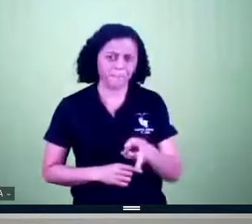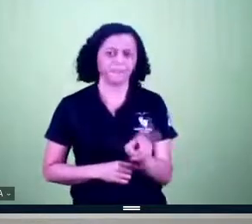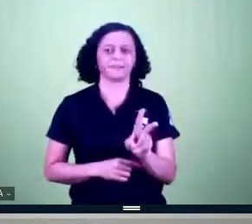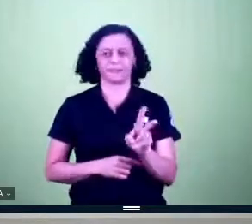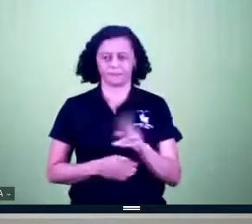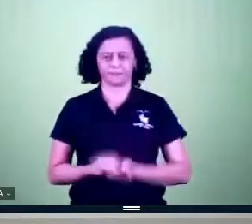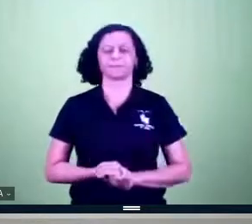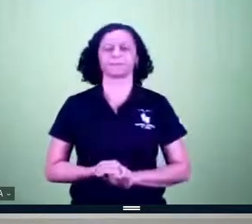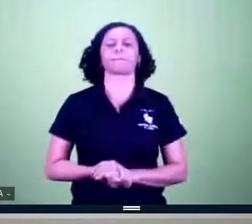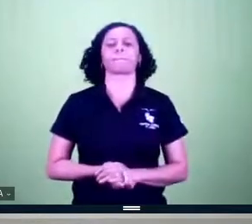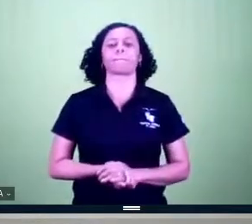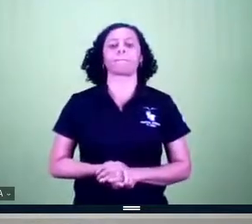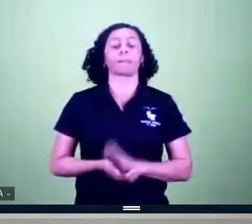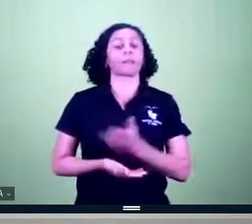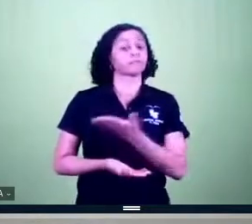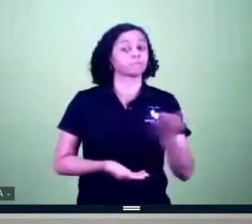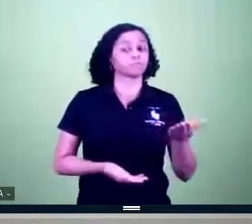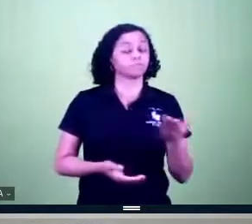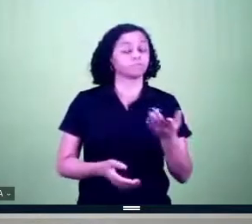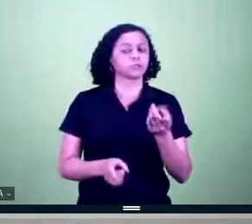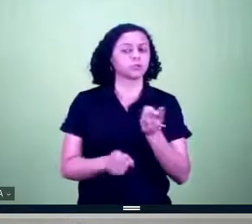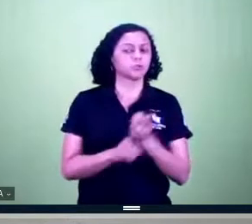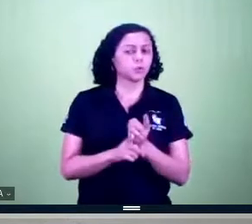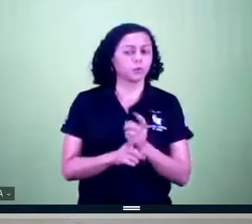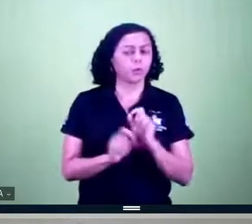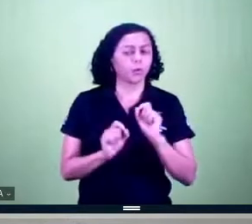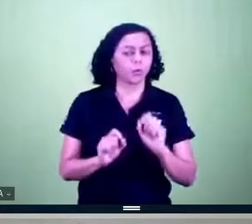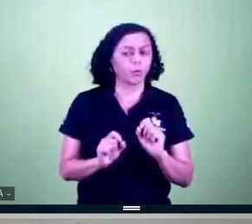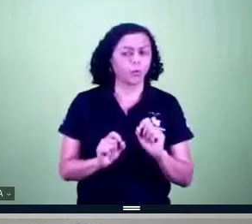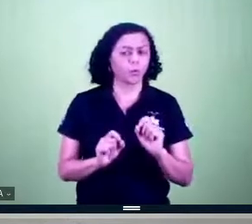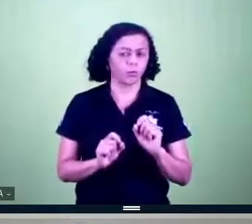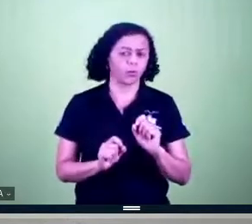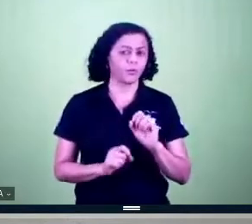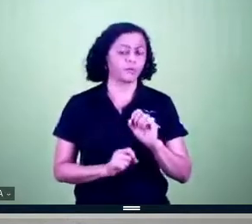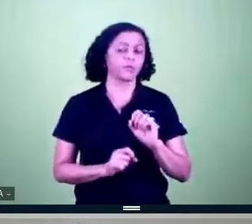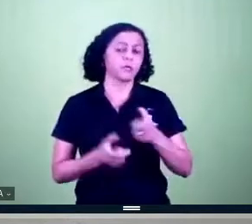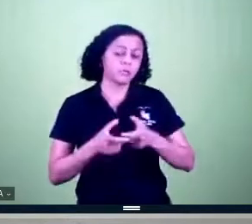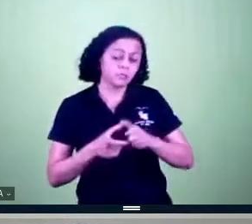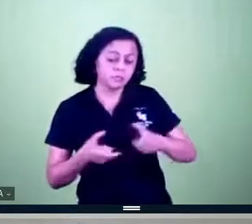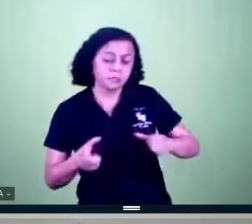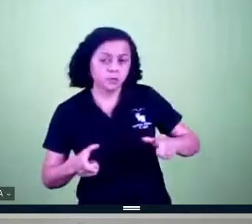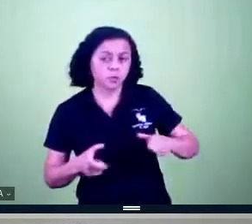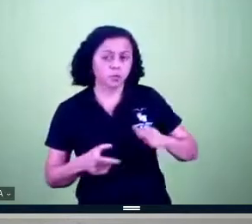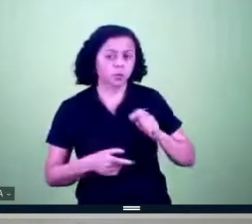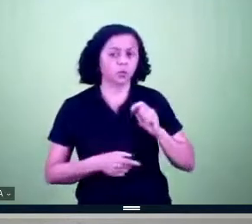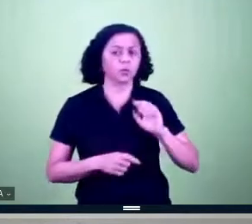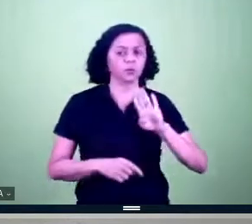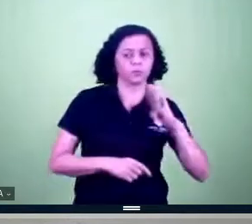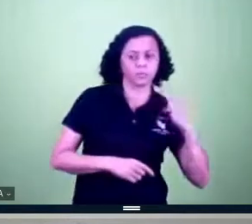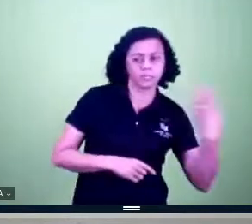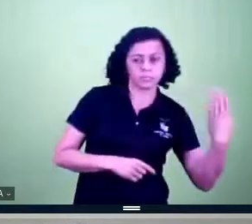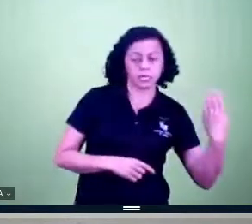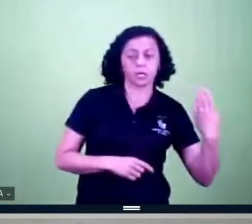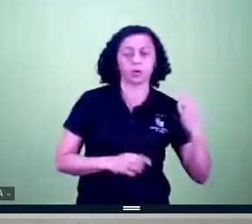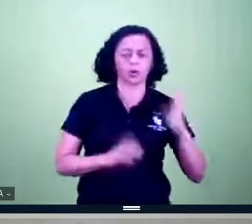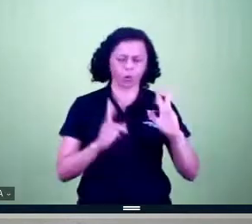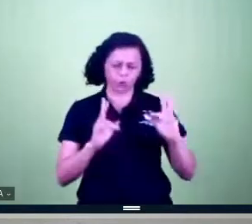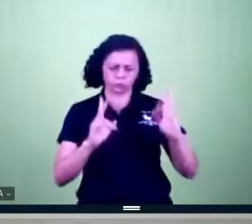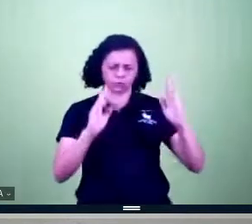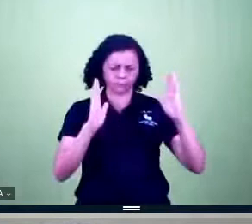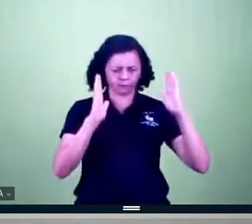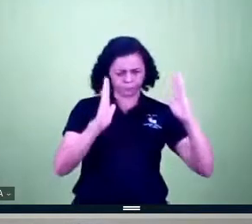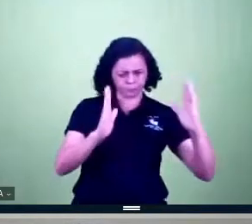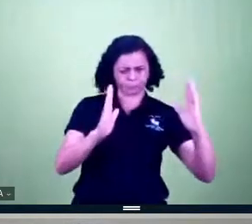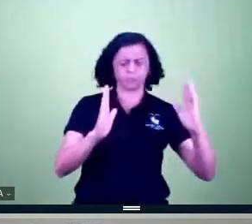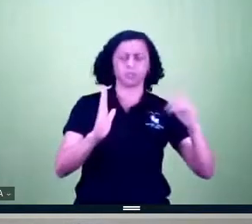circuito. Para vocês identificarem, portanto, um circuito em série, ou para vocês analisarem um circuito, ou um pedaço do circuito que